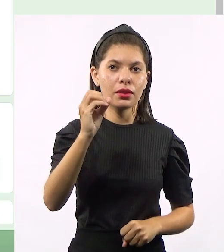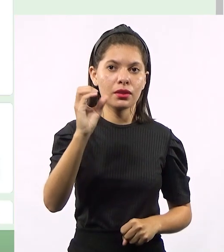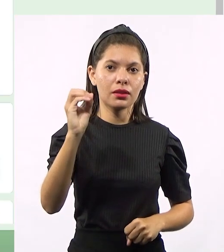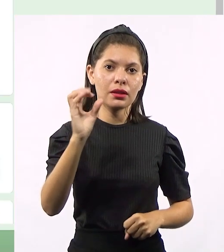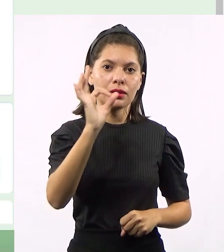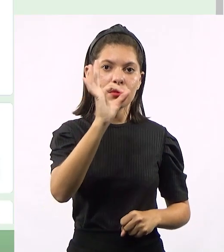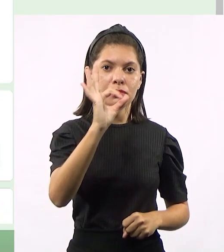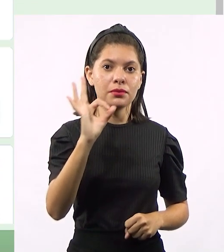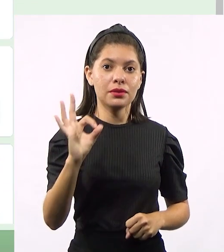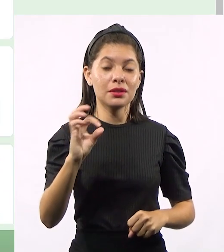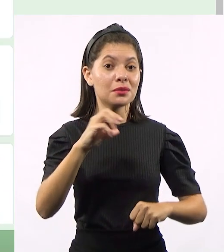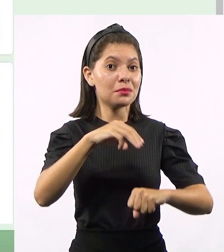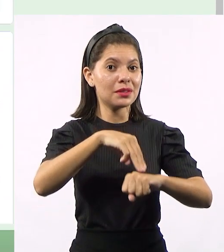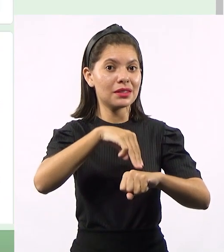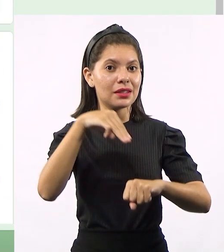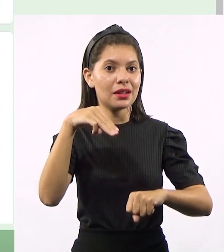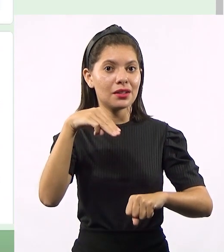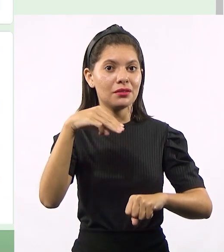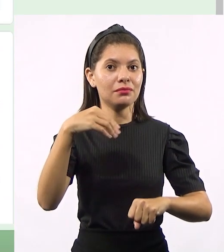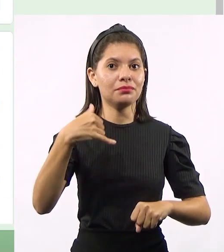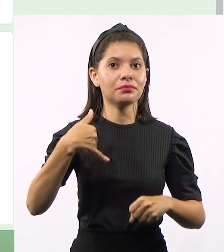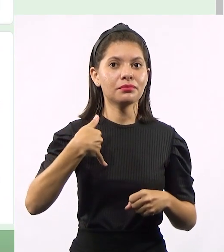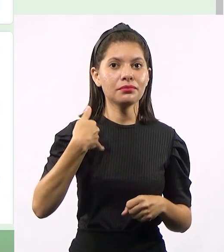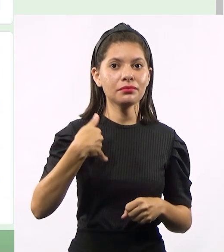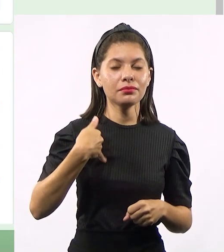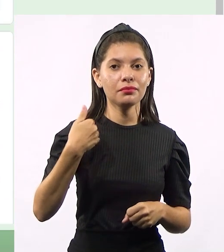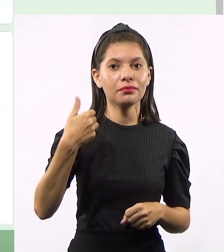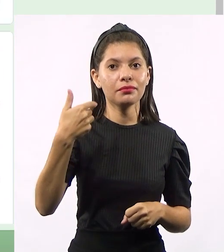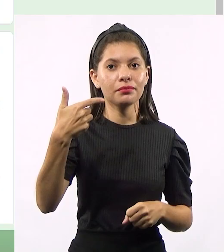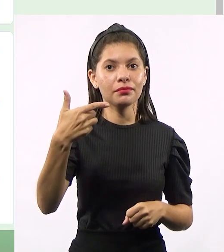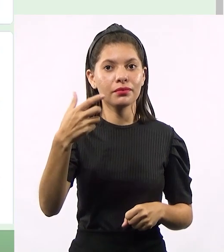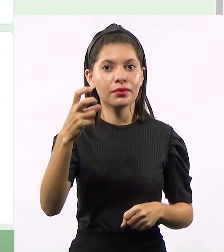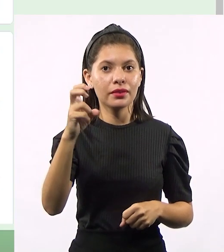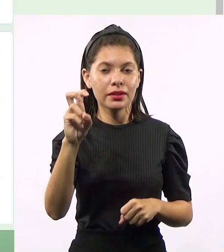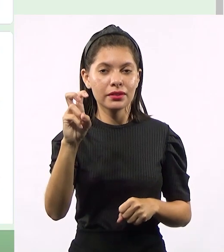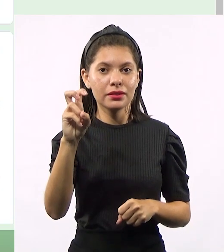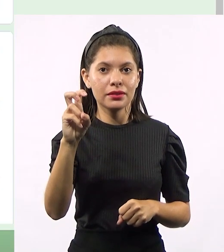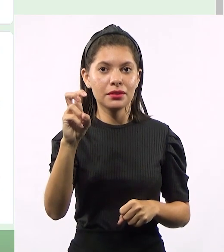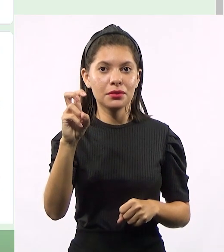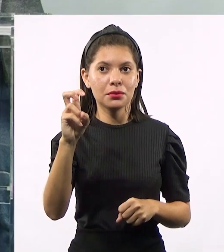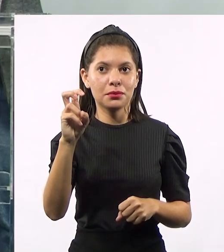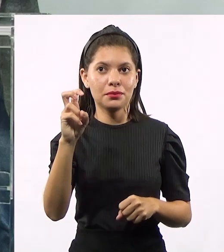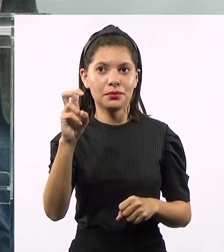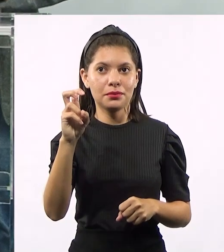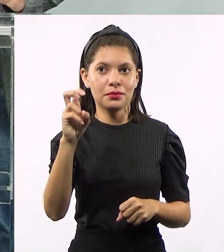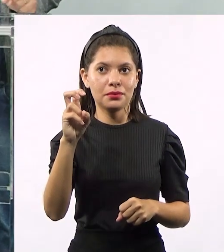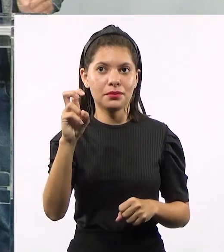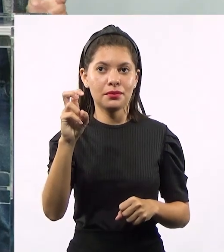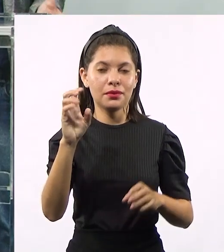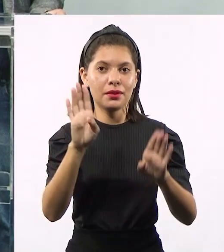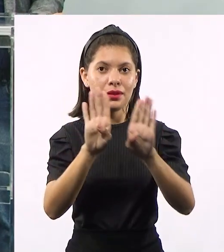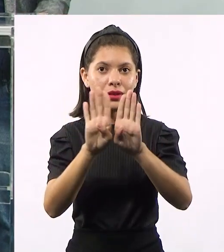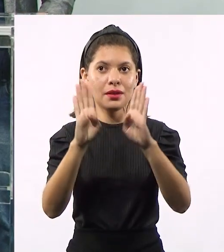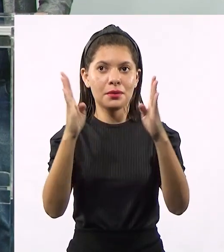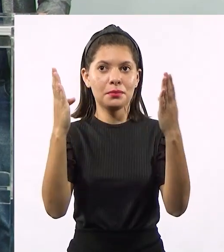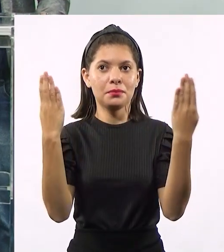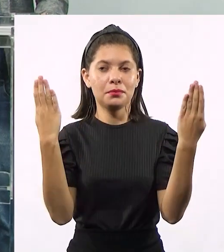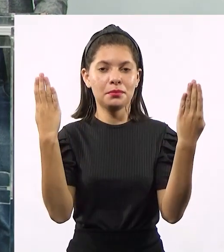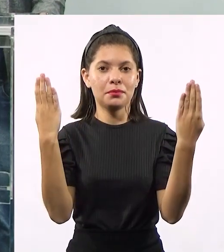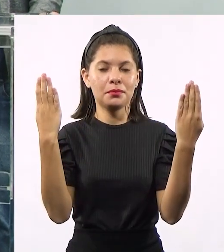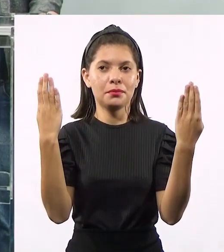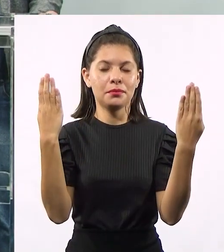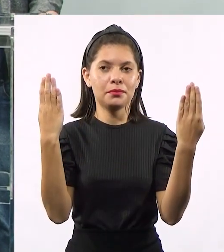professores tinham mestrado. A idade, 25 anos. E aí, observe, questão aberta, gerou